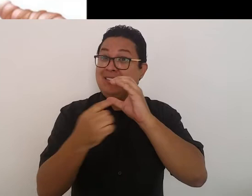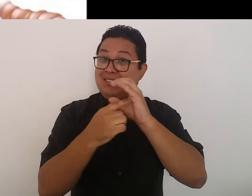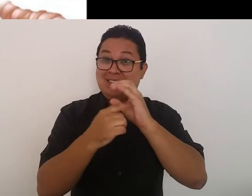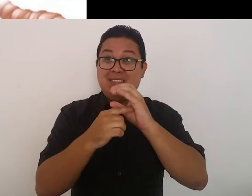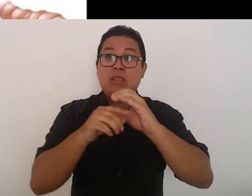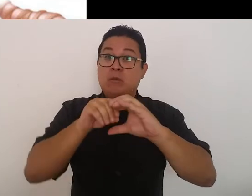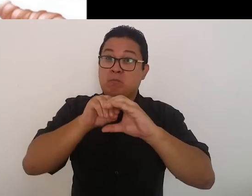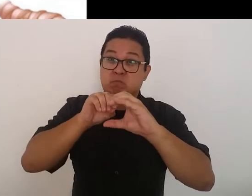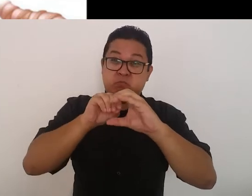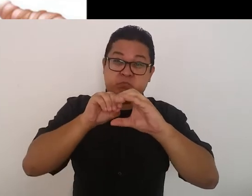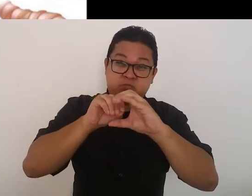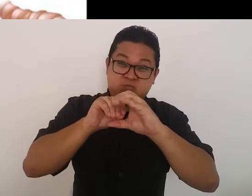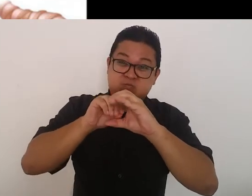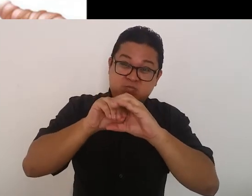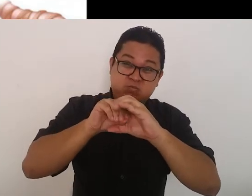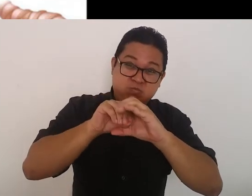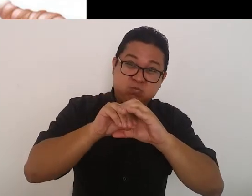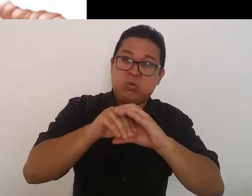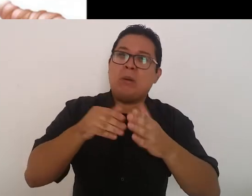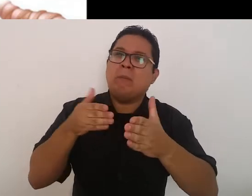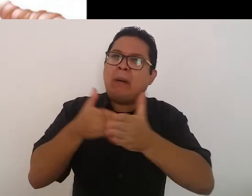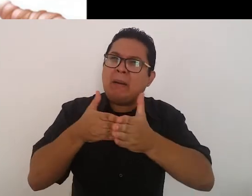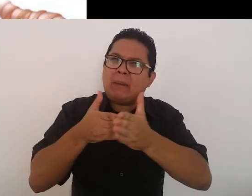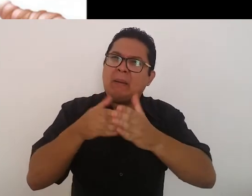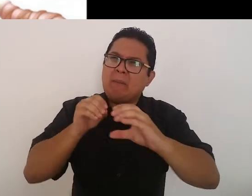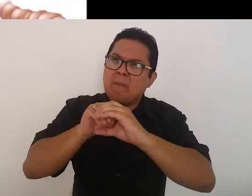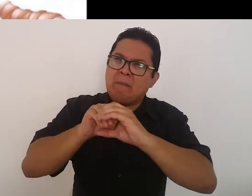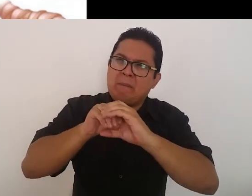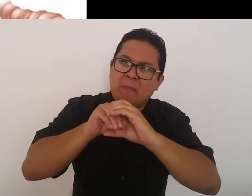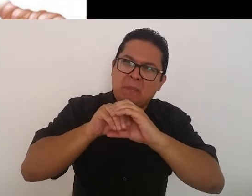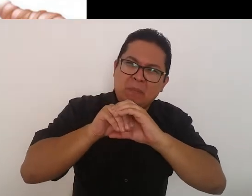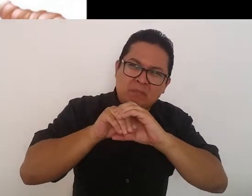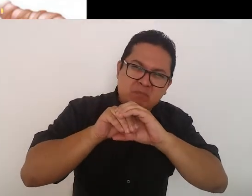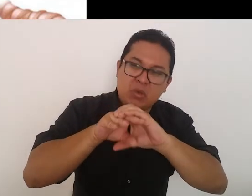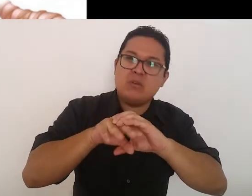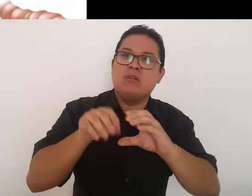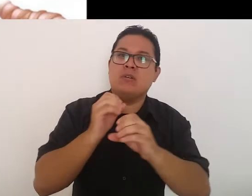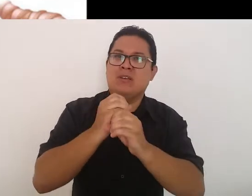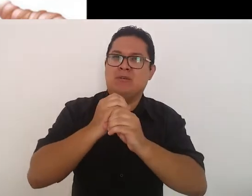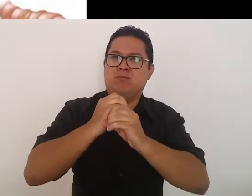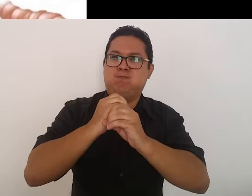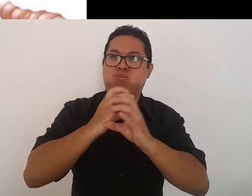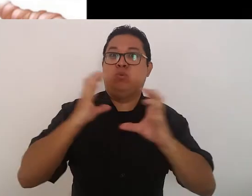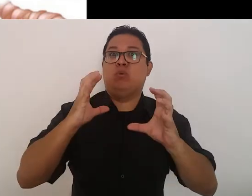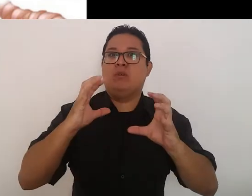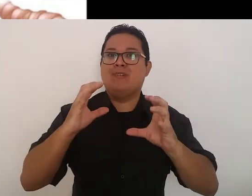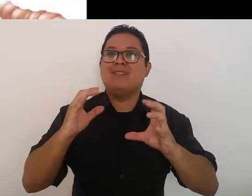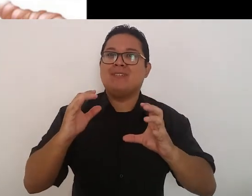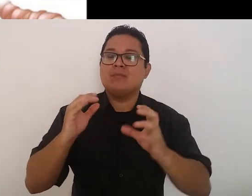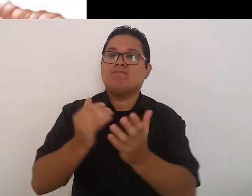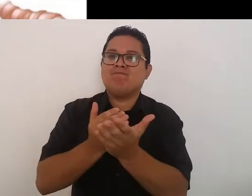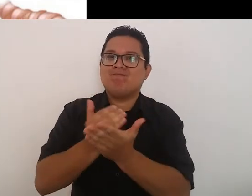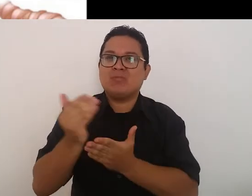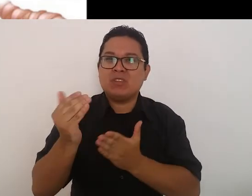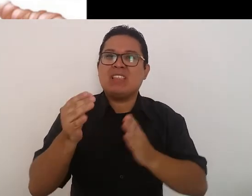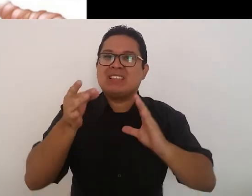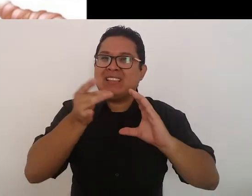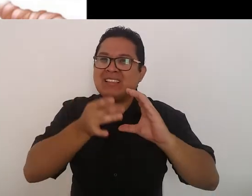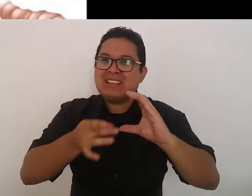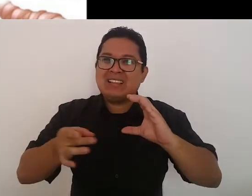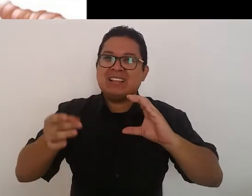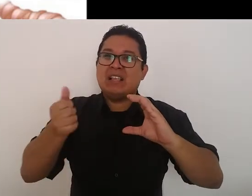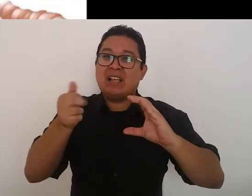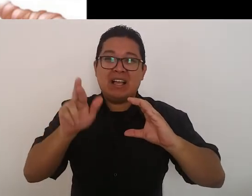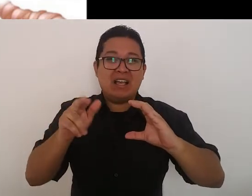Células de defesa, muco, e vai destruindo o alvéolo, e esse líquido não vai deixando